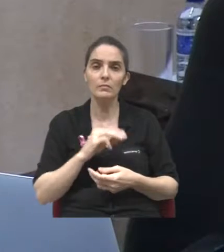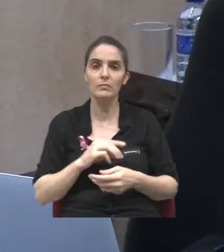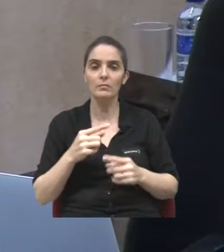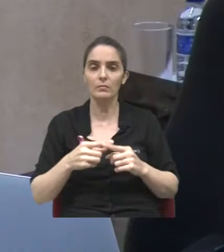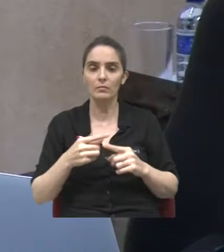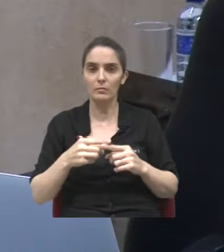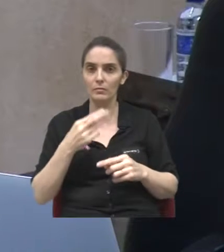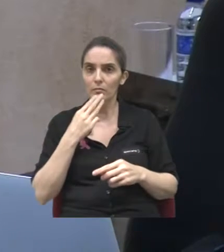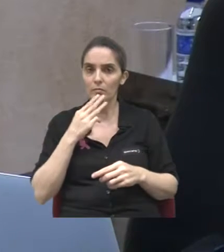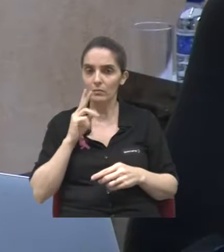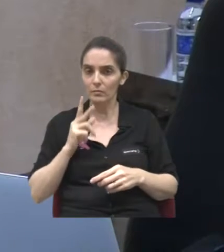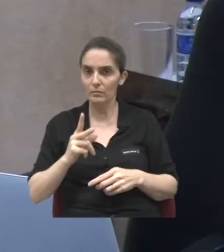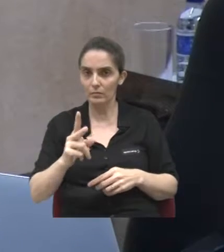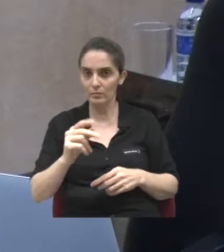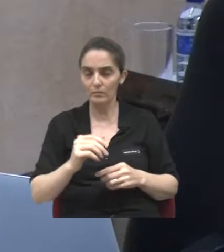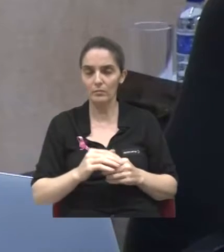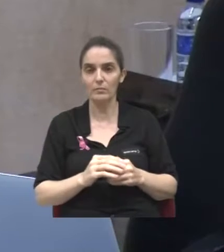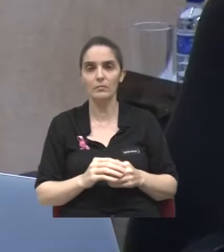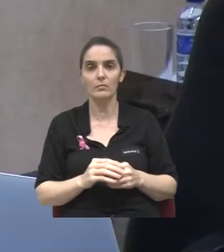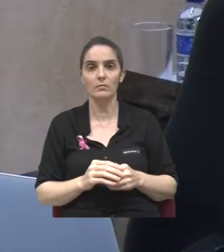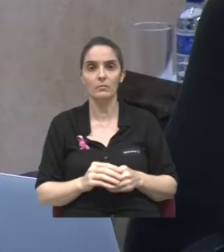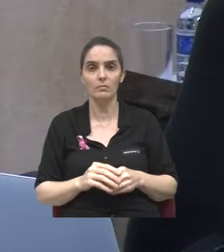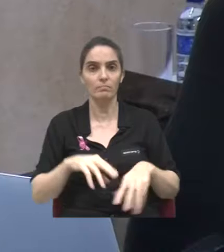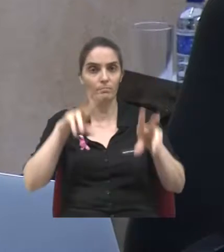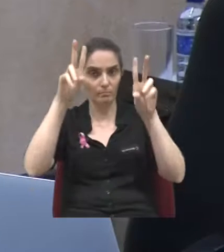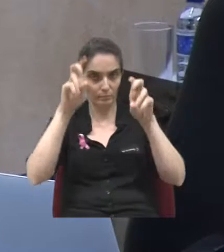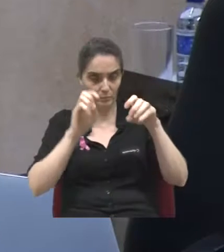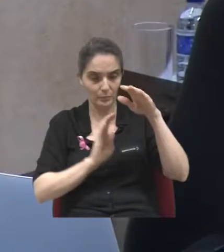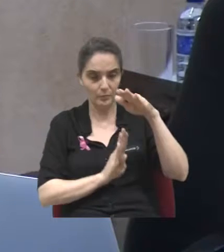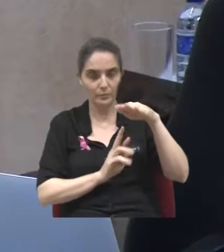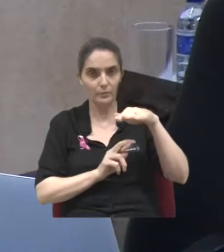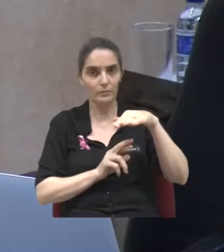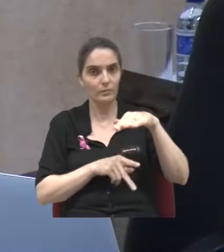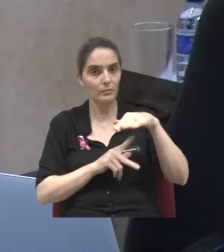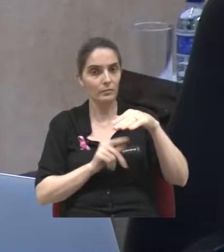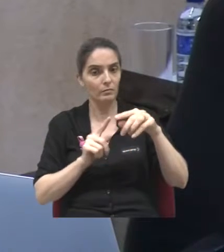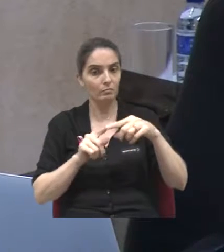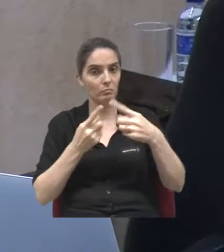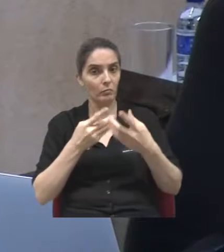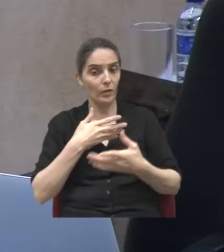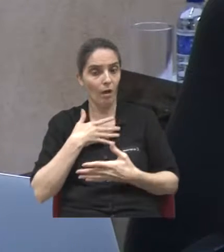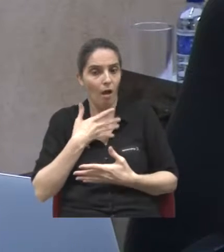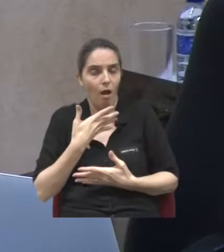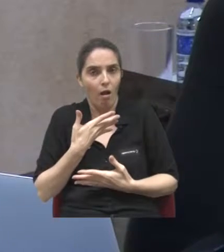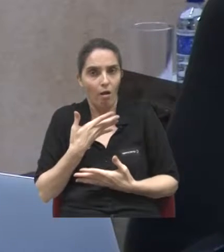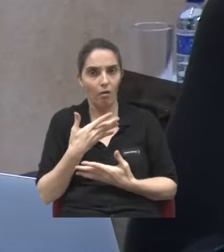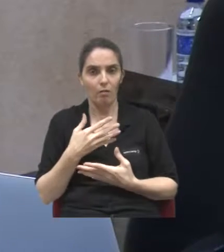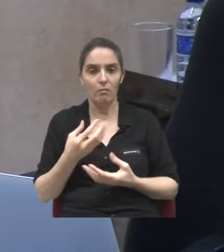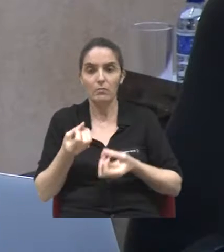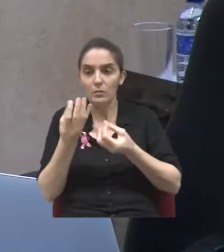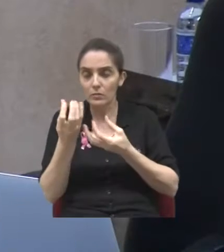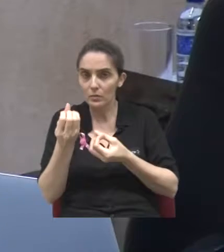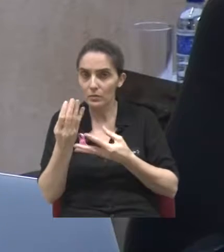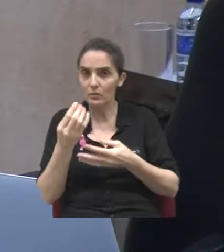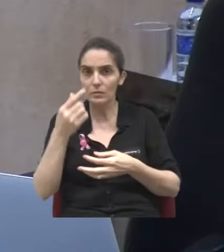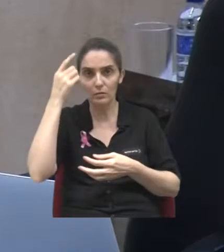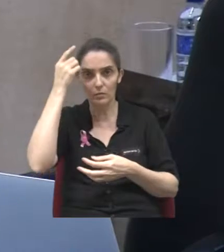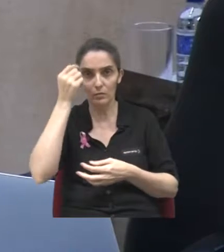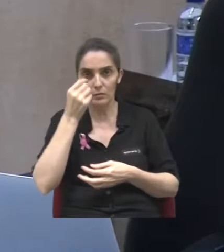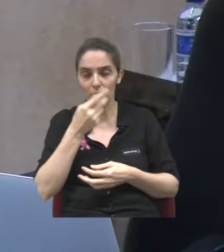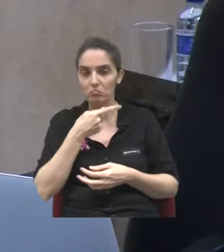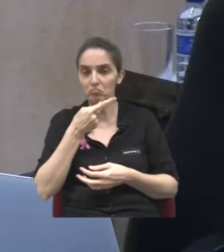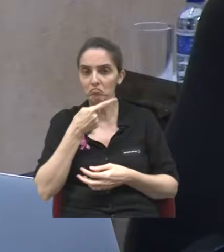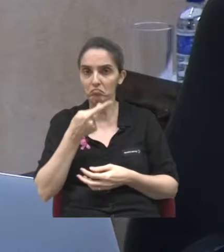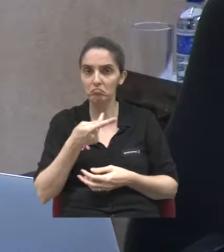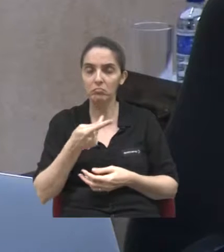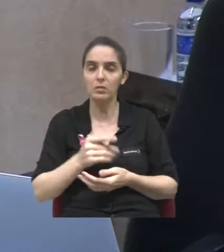ligadas à BRK, mas eu confesso que eu fiquei assustada com as informações trazidas aqui pelo vereador Anderson Pereira,